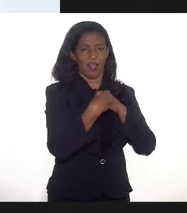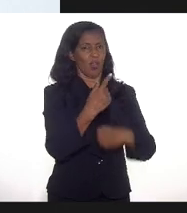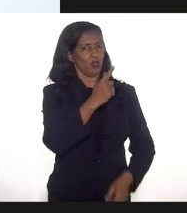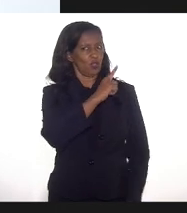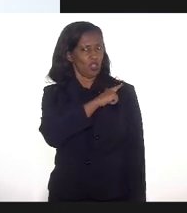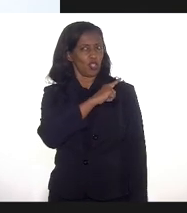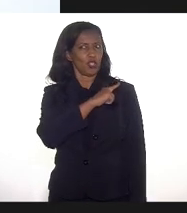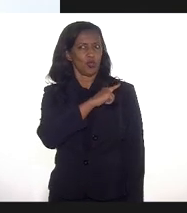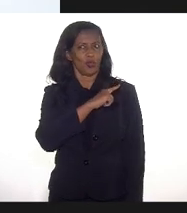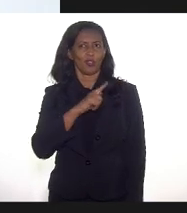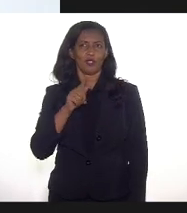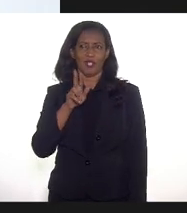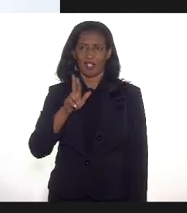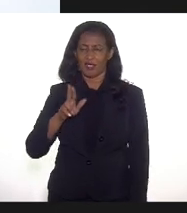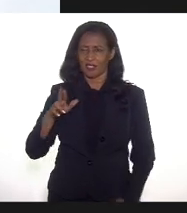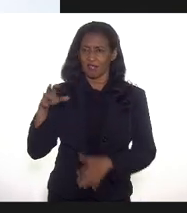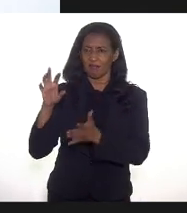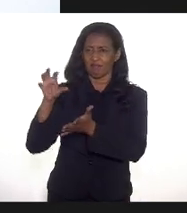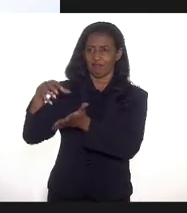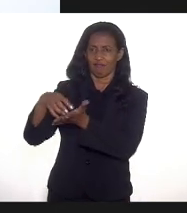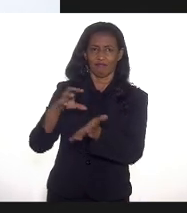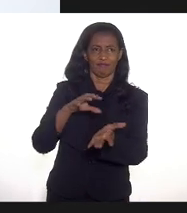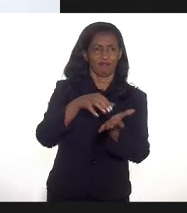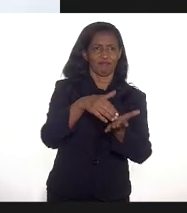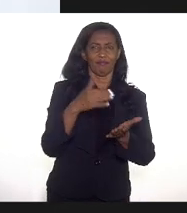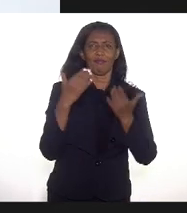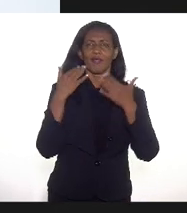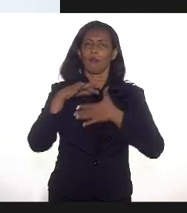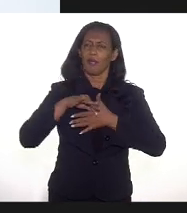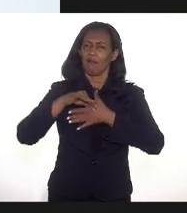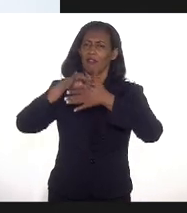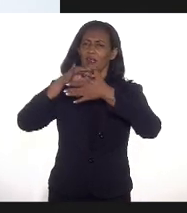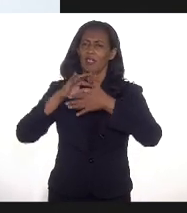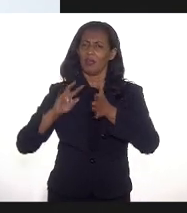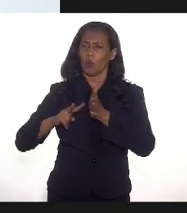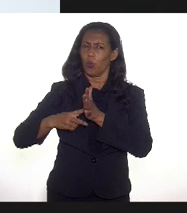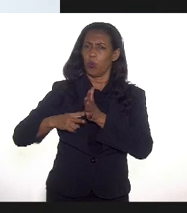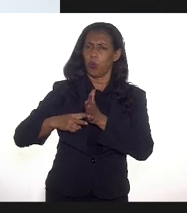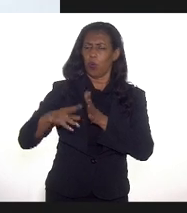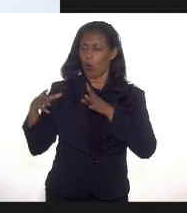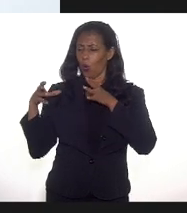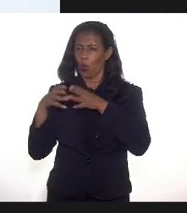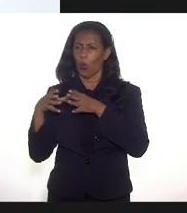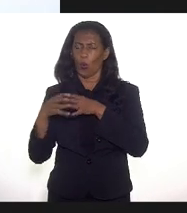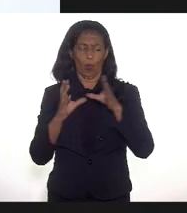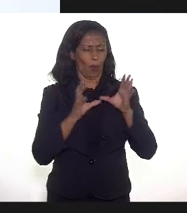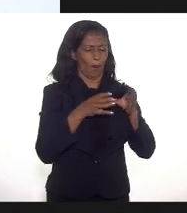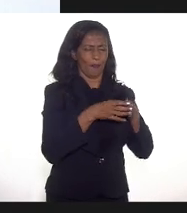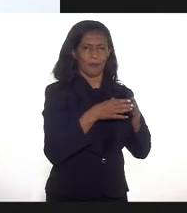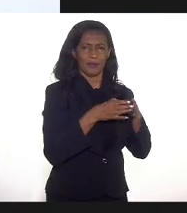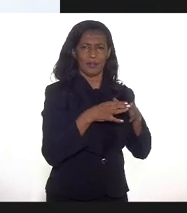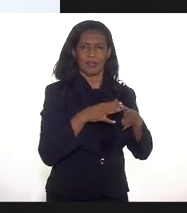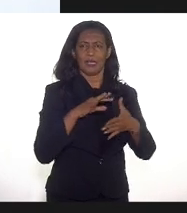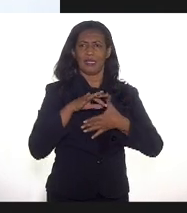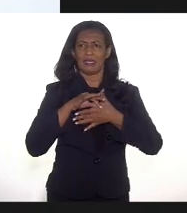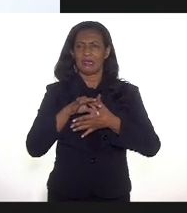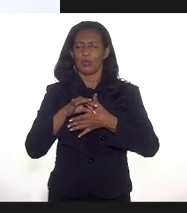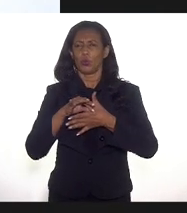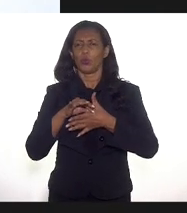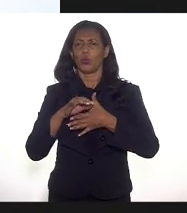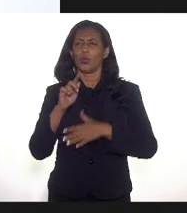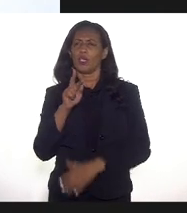das unidades, representantes sindicais, fórum de diretores, comitê do Henrique Lage, representantes